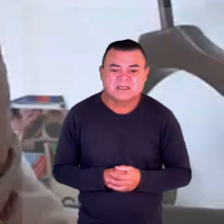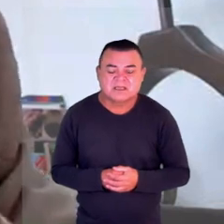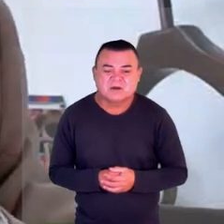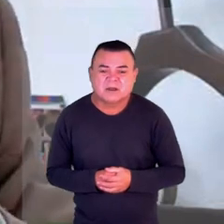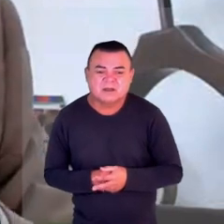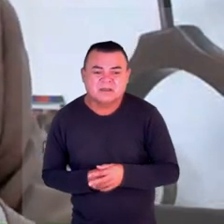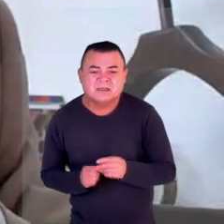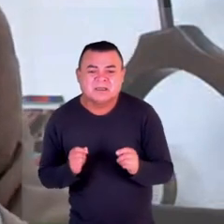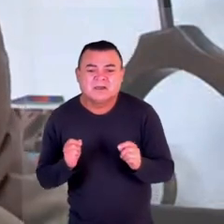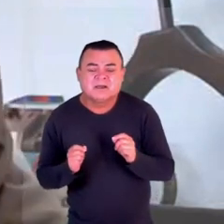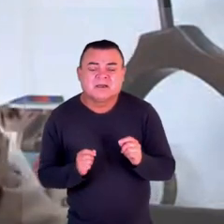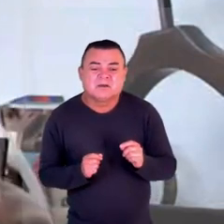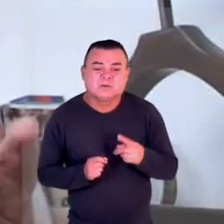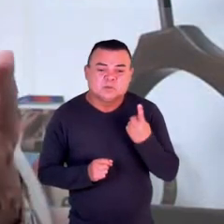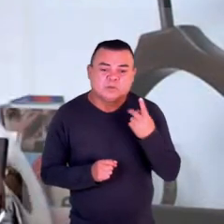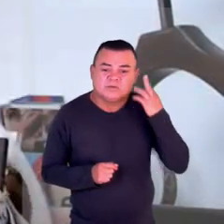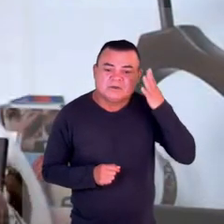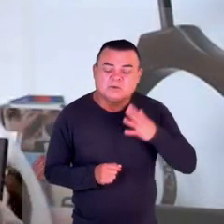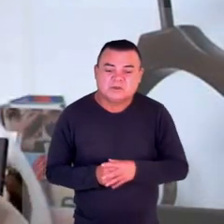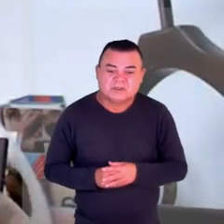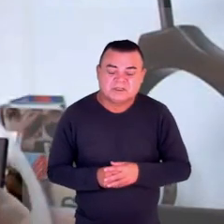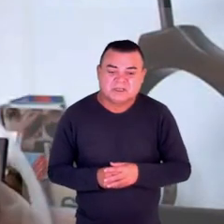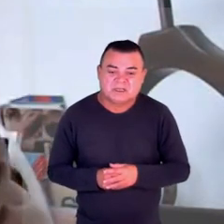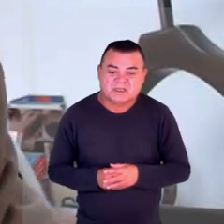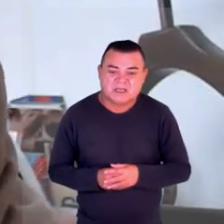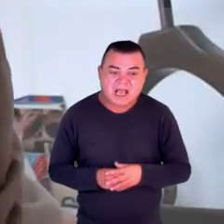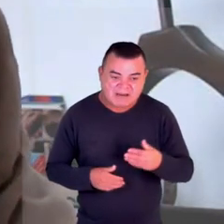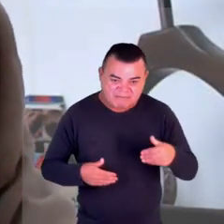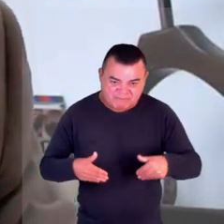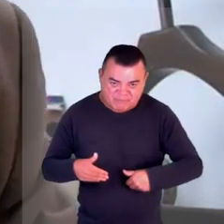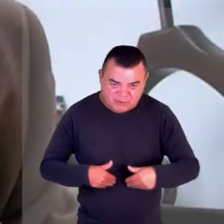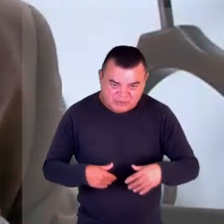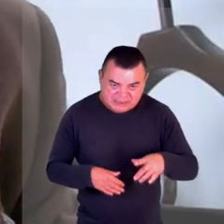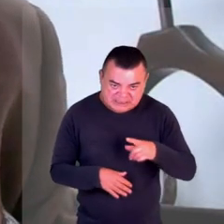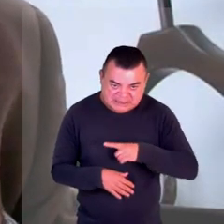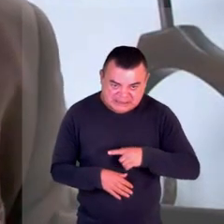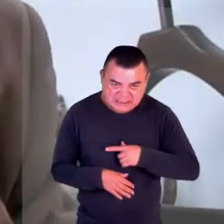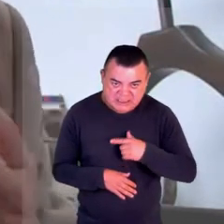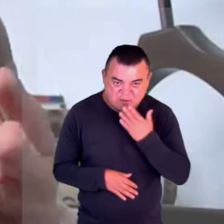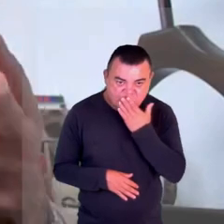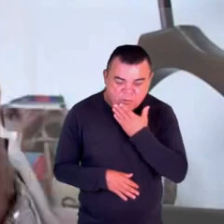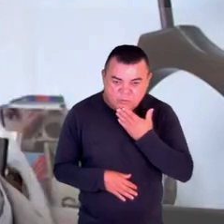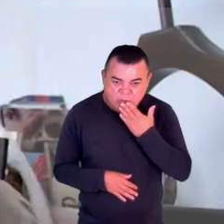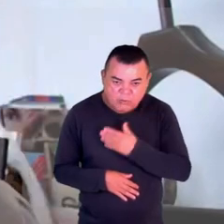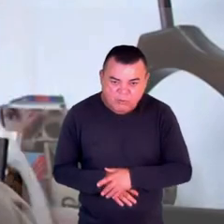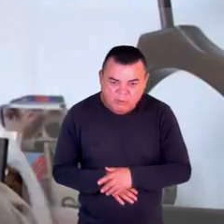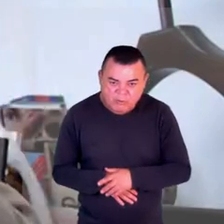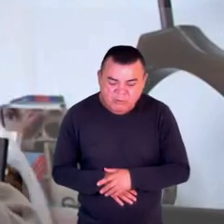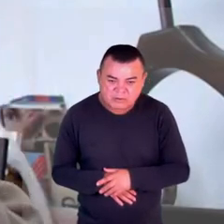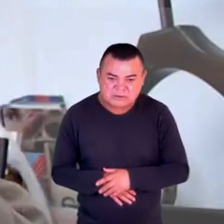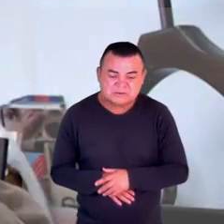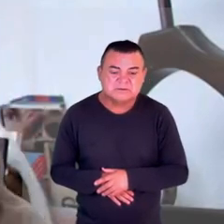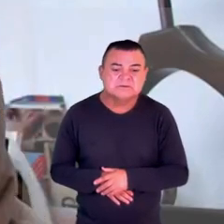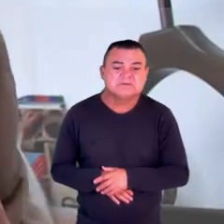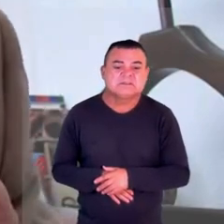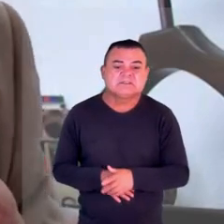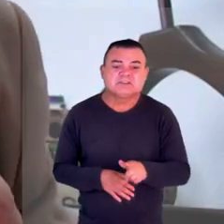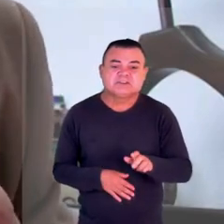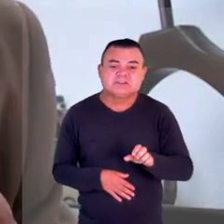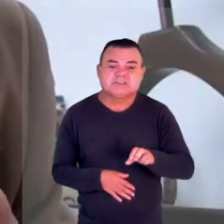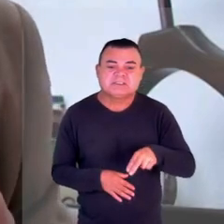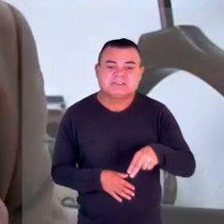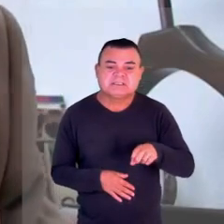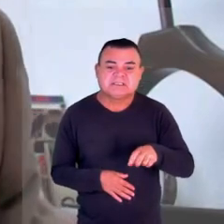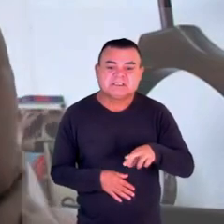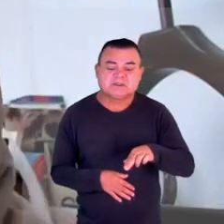tem tem cor né a fome tem tem gênero a fome tem geografia